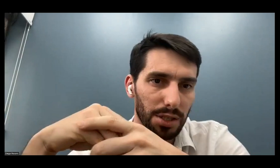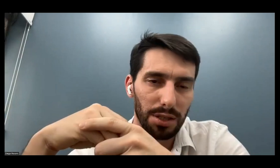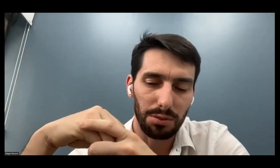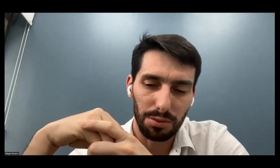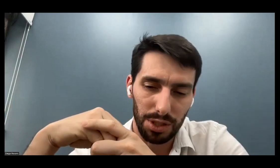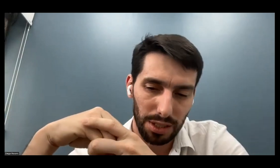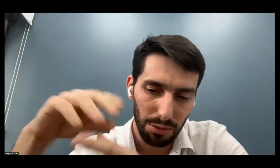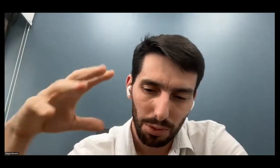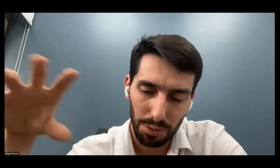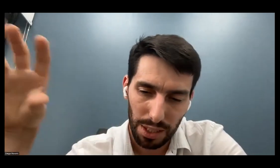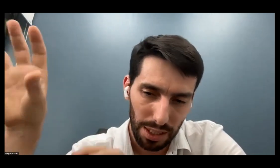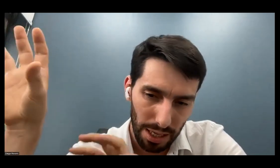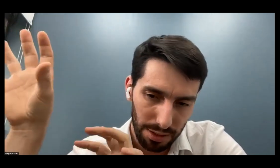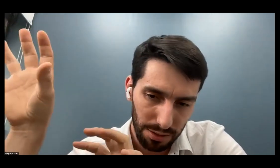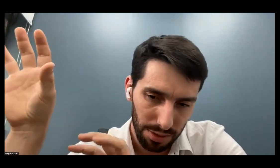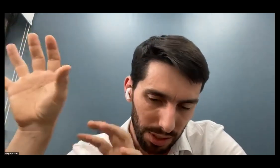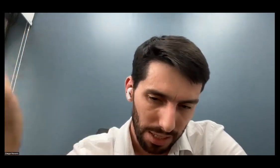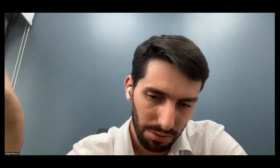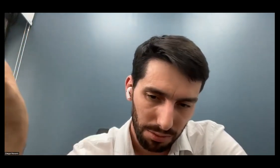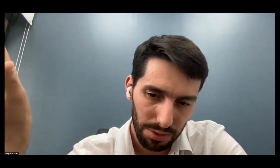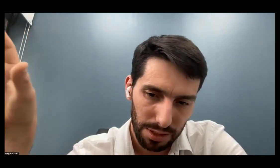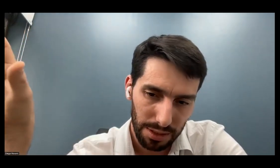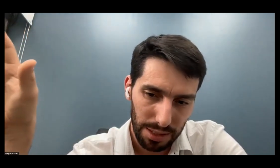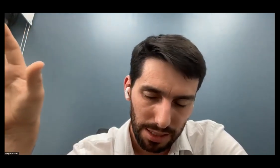e linguagem, então já tem um ponto aí que é